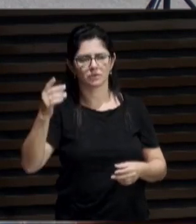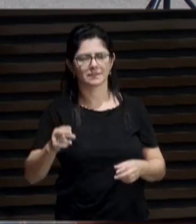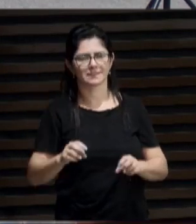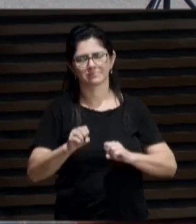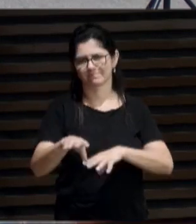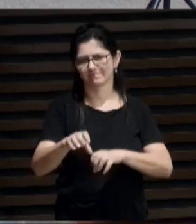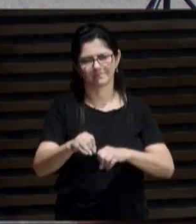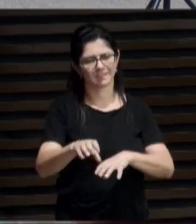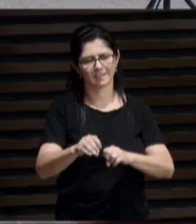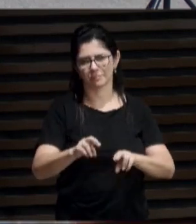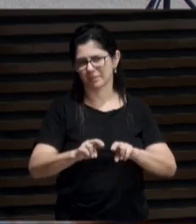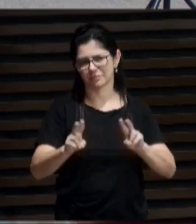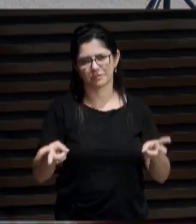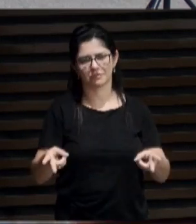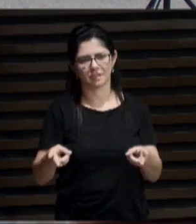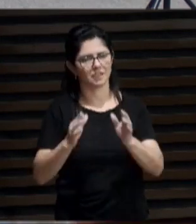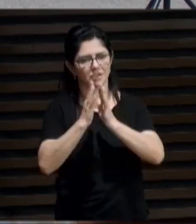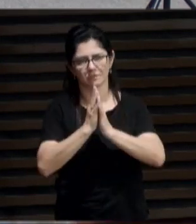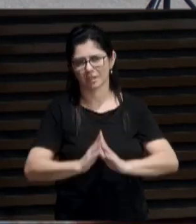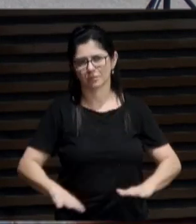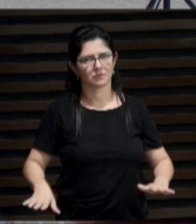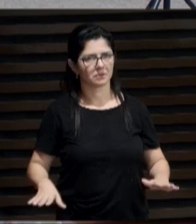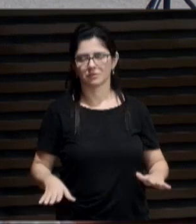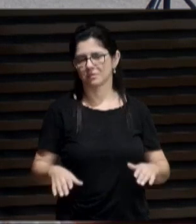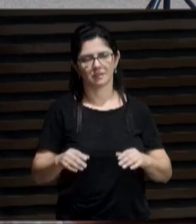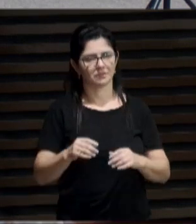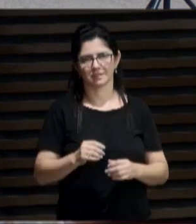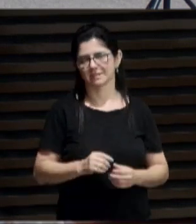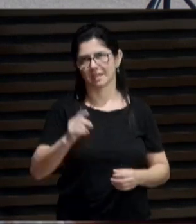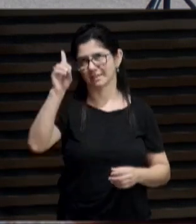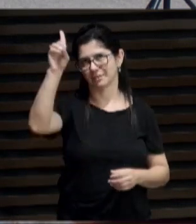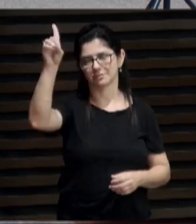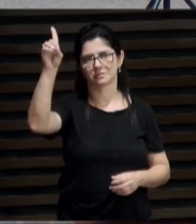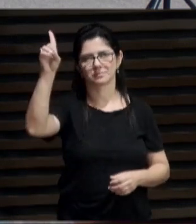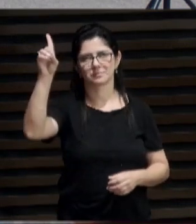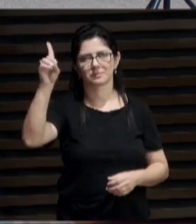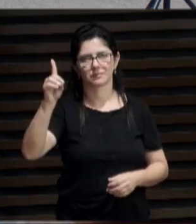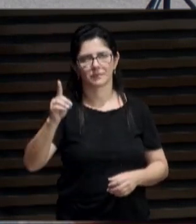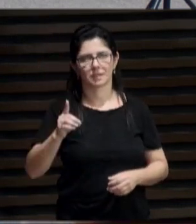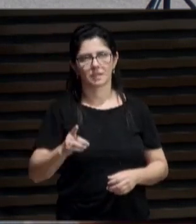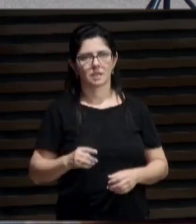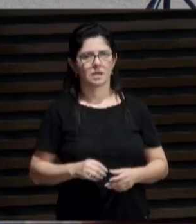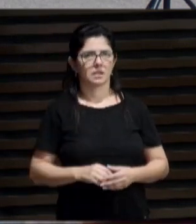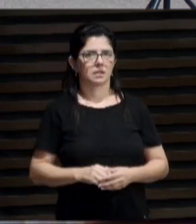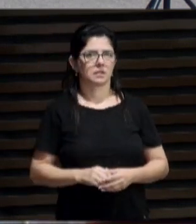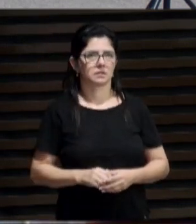a Deus. Que não é de adoração a Deus. É adoração a homens e muitas vezes adoração a